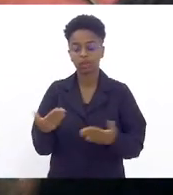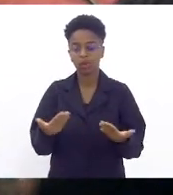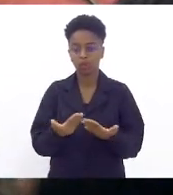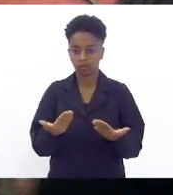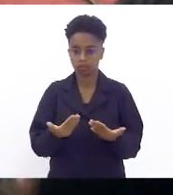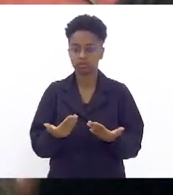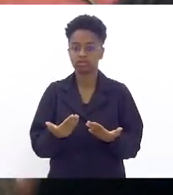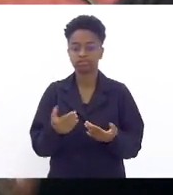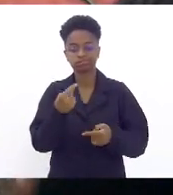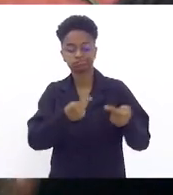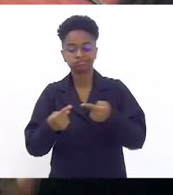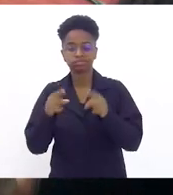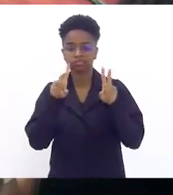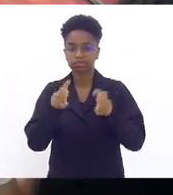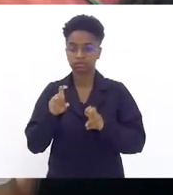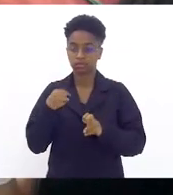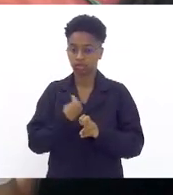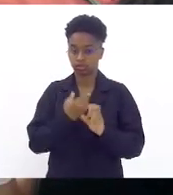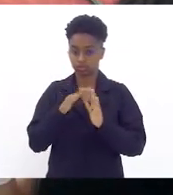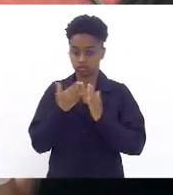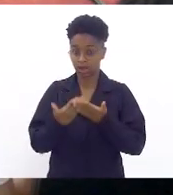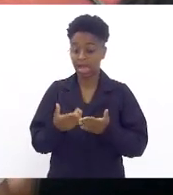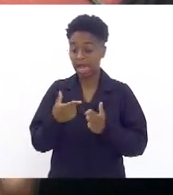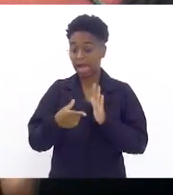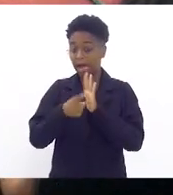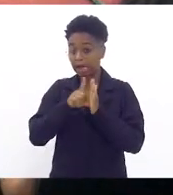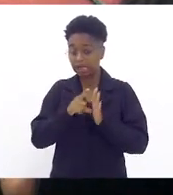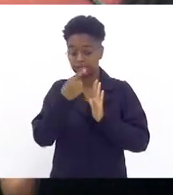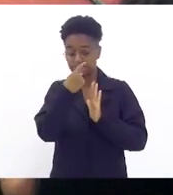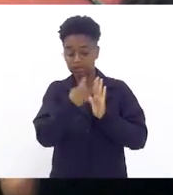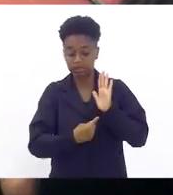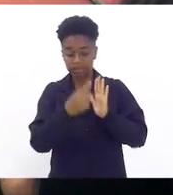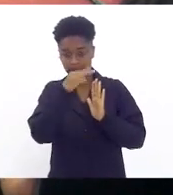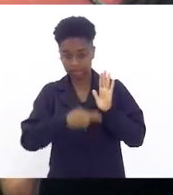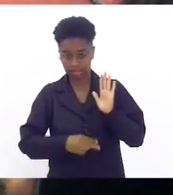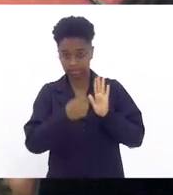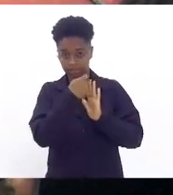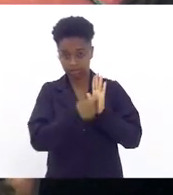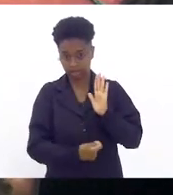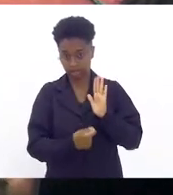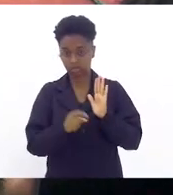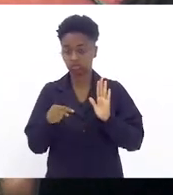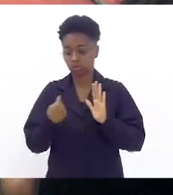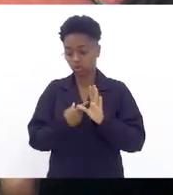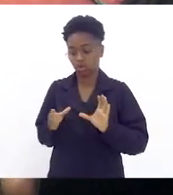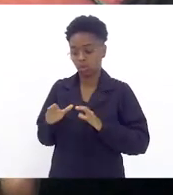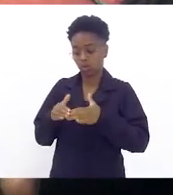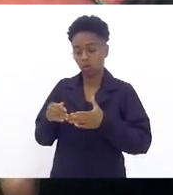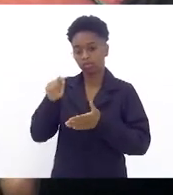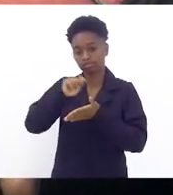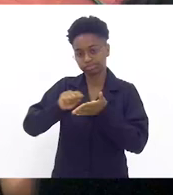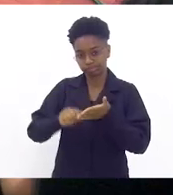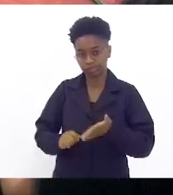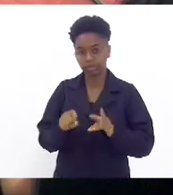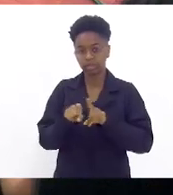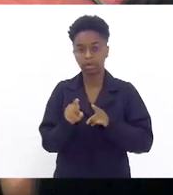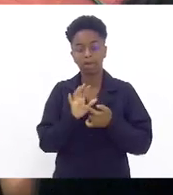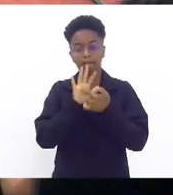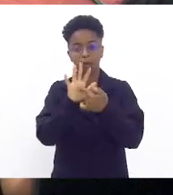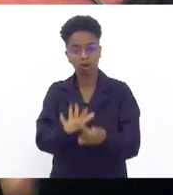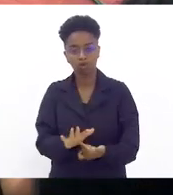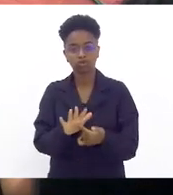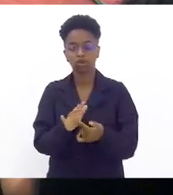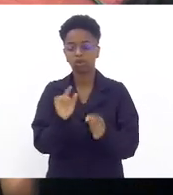é Antes de ler um texto que foi construído pela comunidade escolar que representa um pouco esse